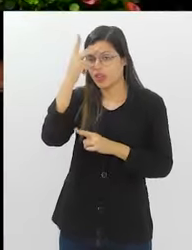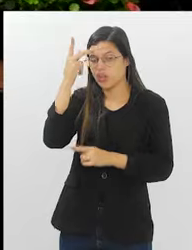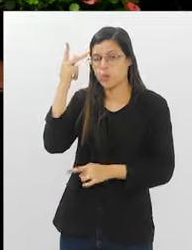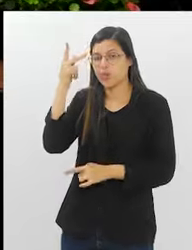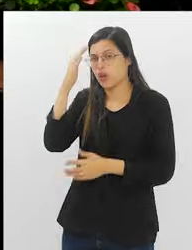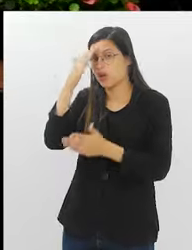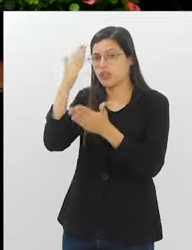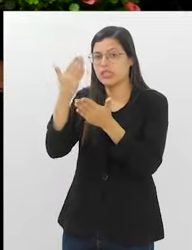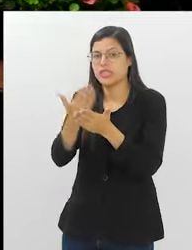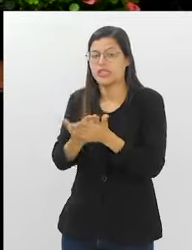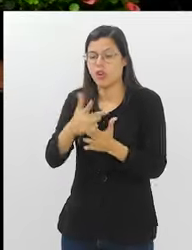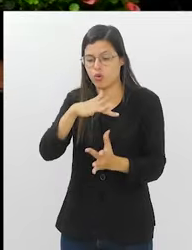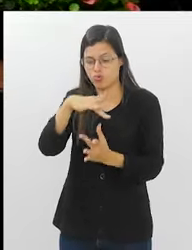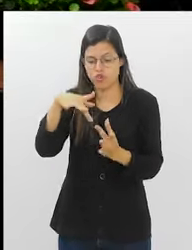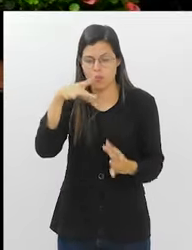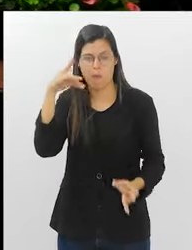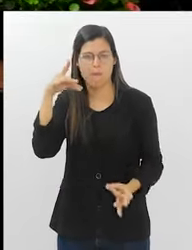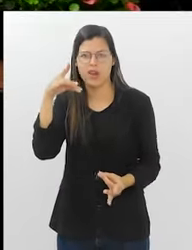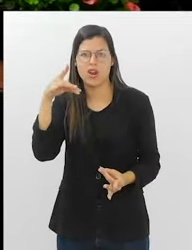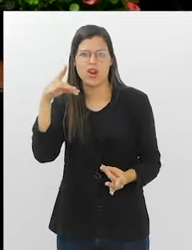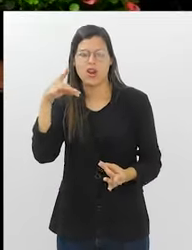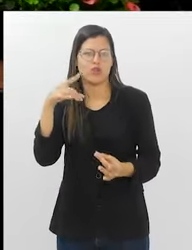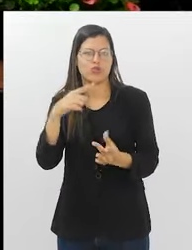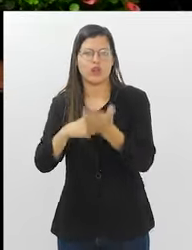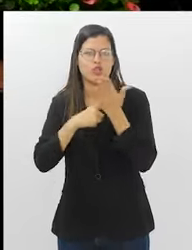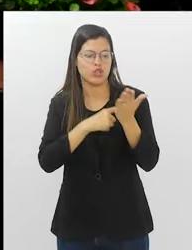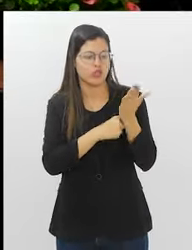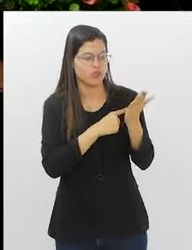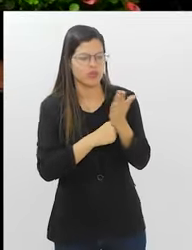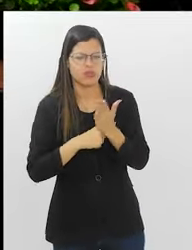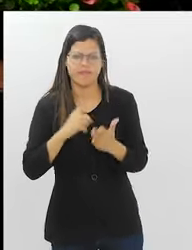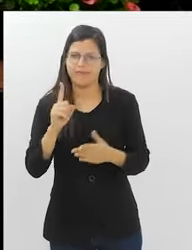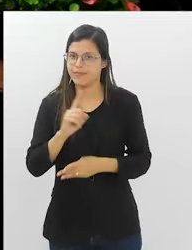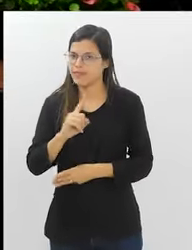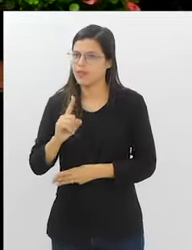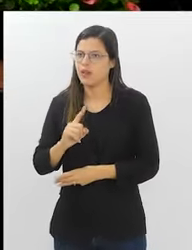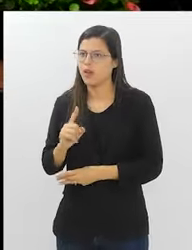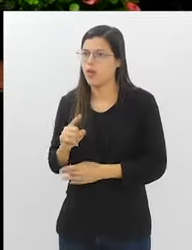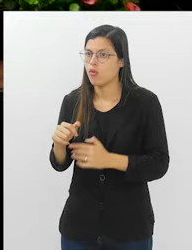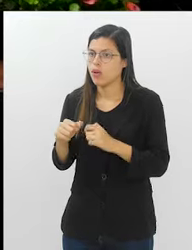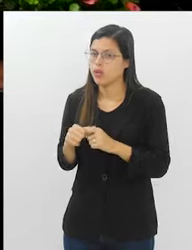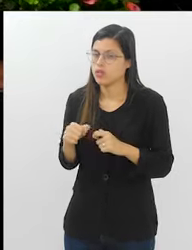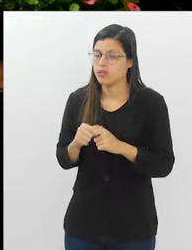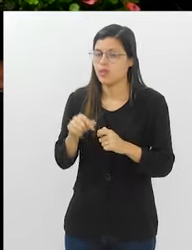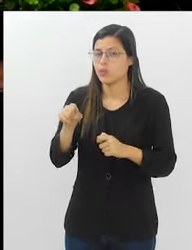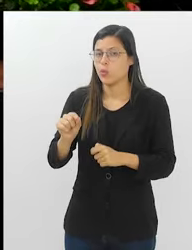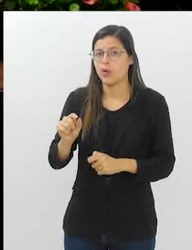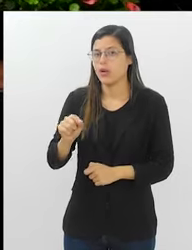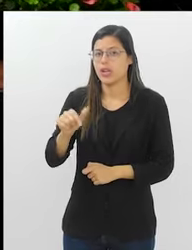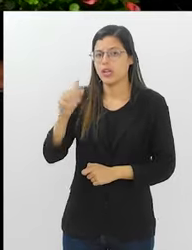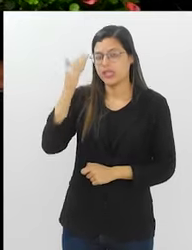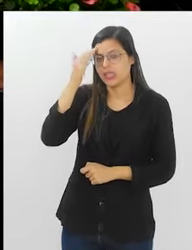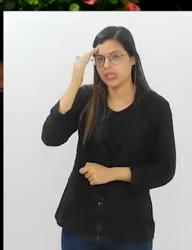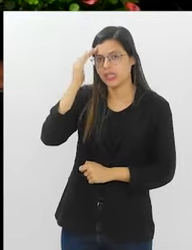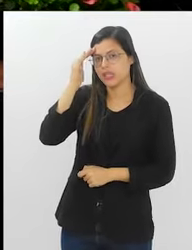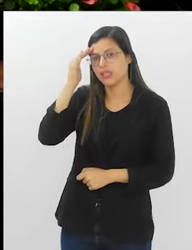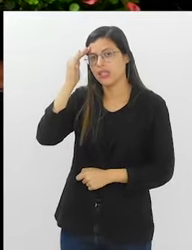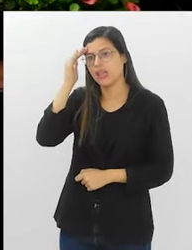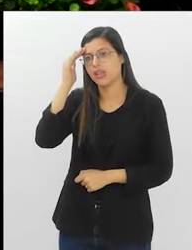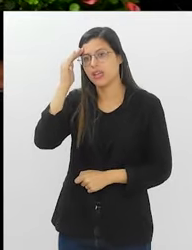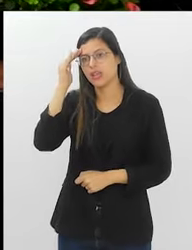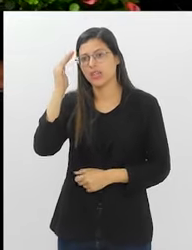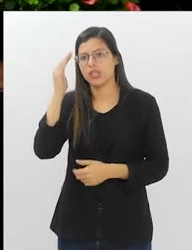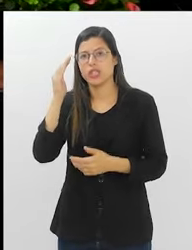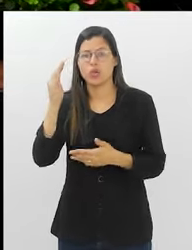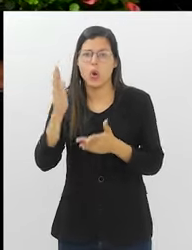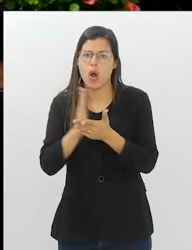nosso favor. O dia inteiro, né? É, a nosso favor, né? É. Não, eles fazem o que eles entendem ou